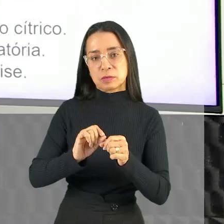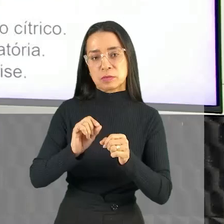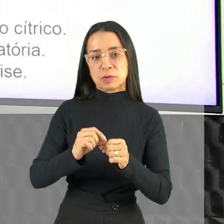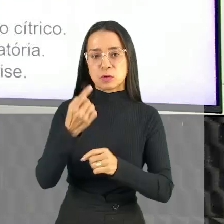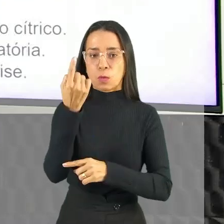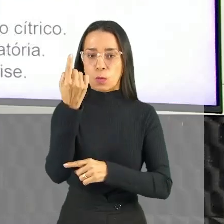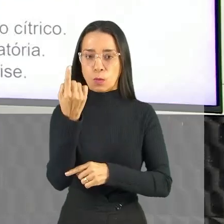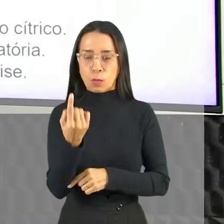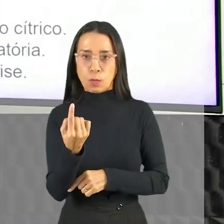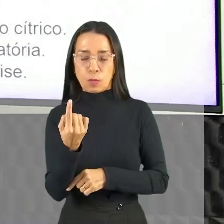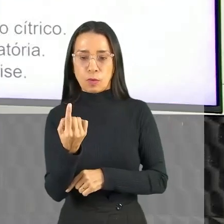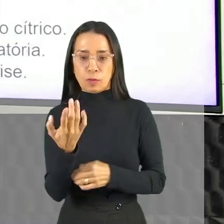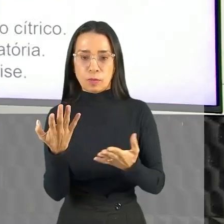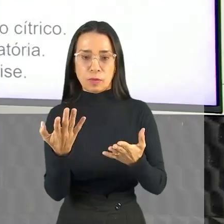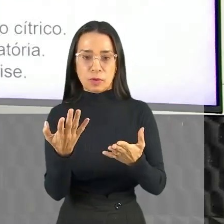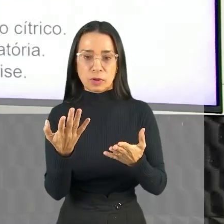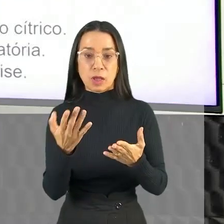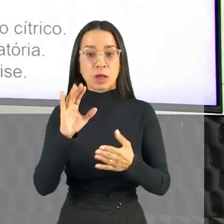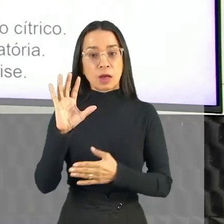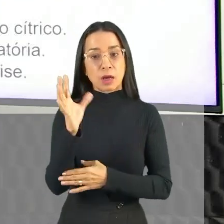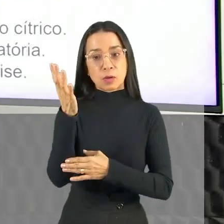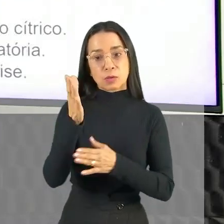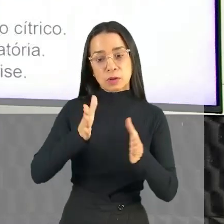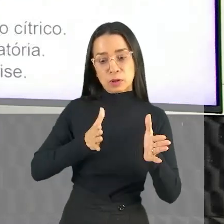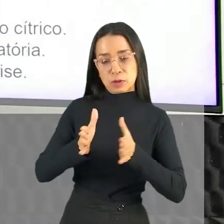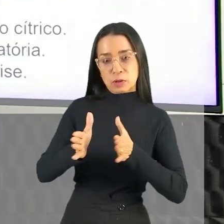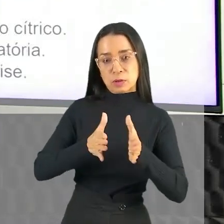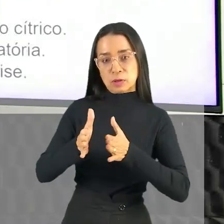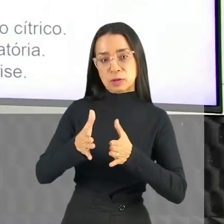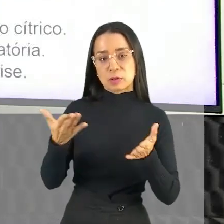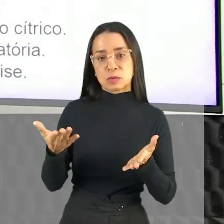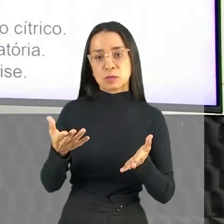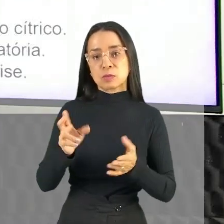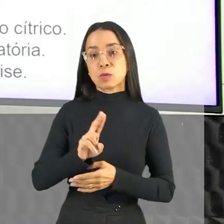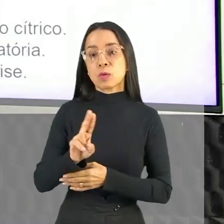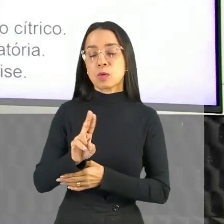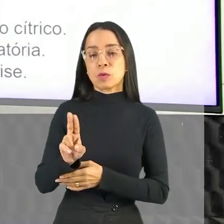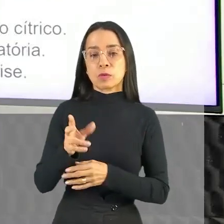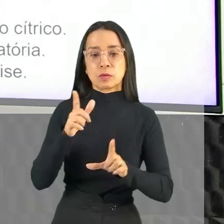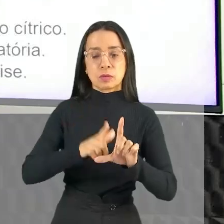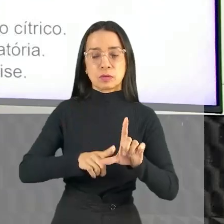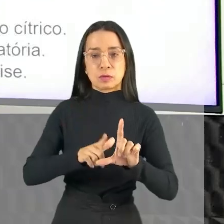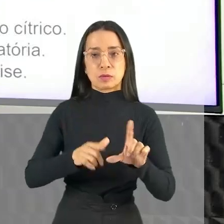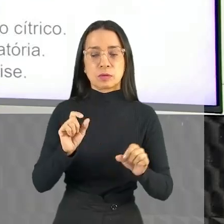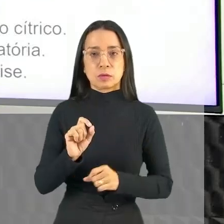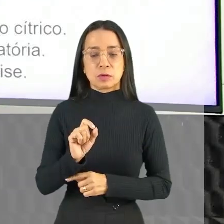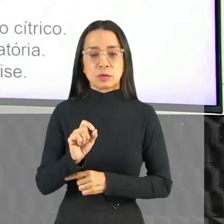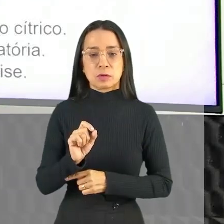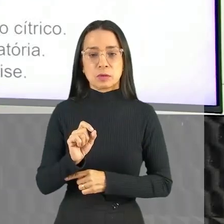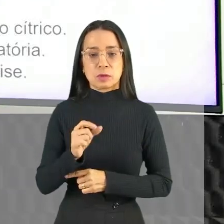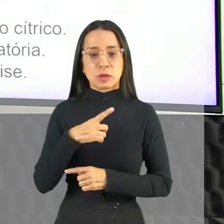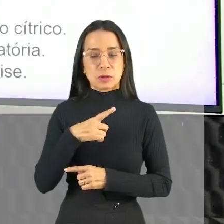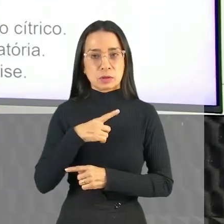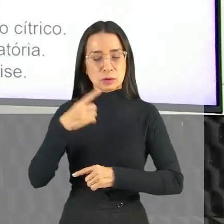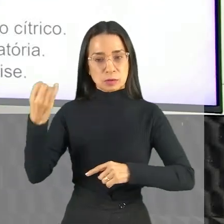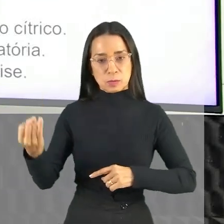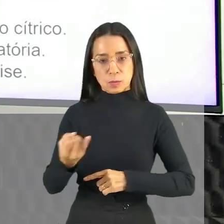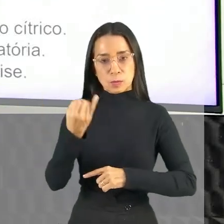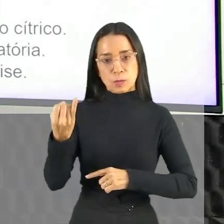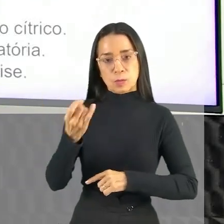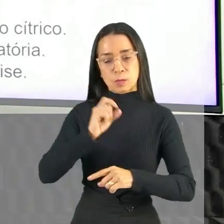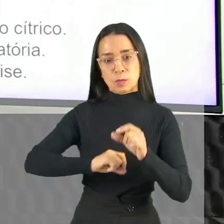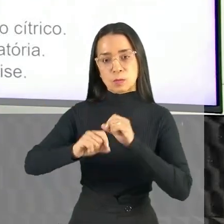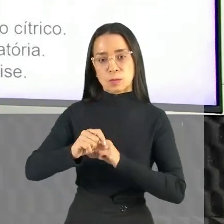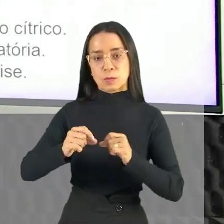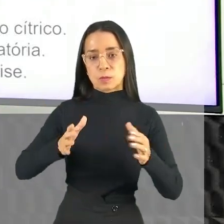Essa degradação ocorre em etapas denominadas. Então, aqui é fundamental